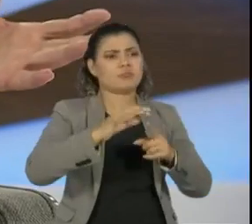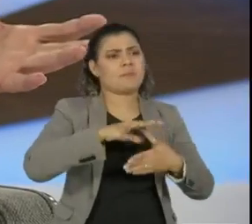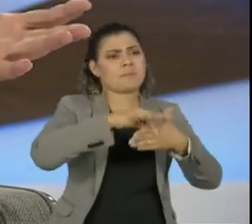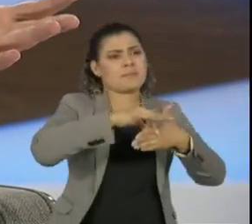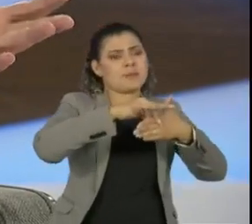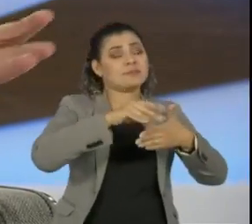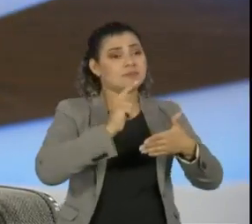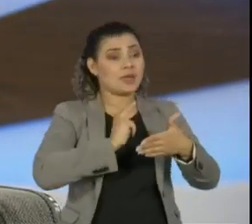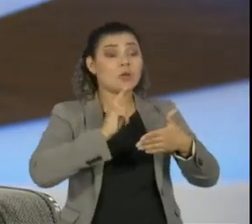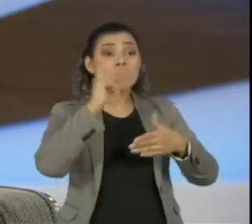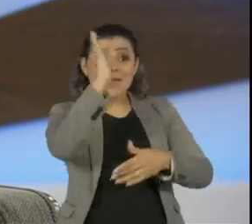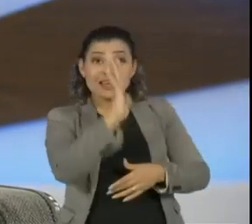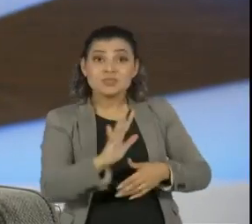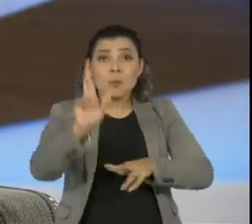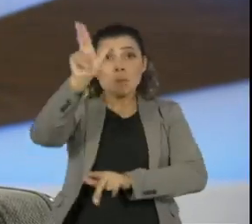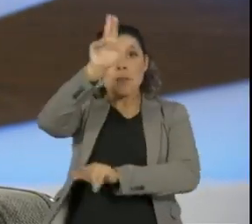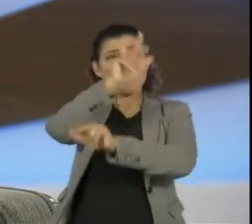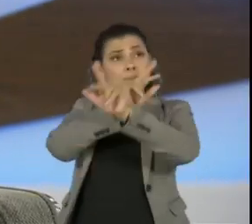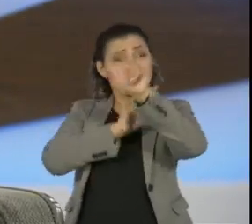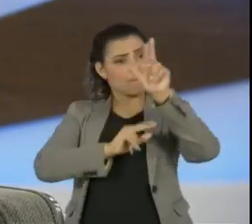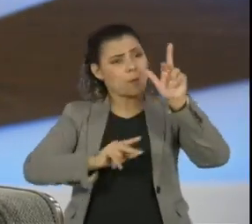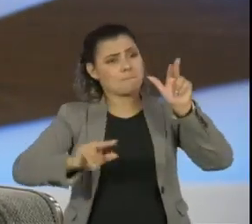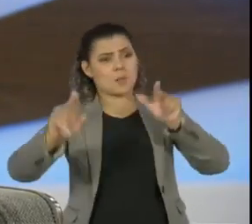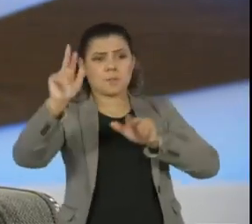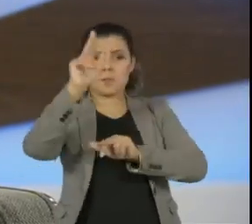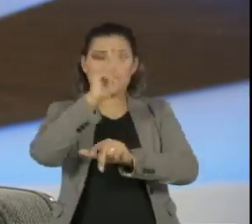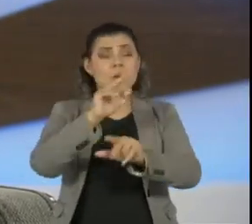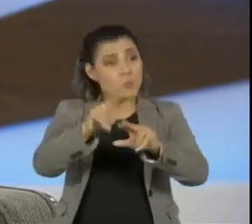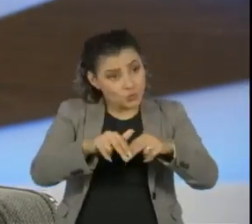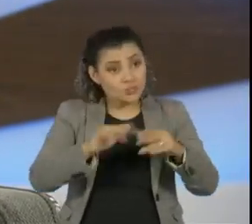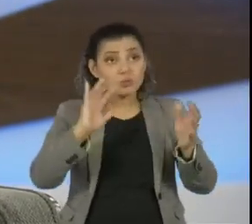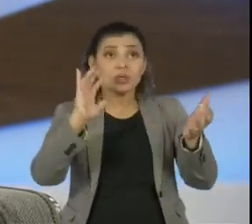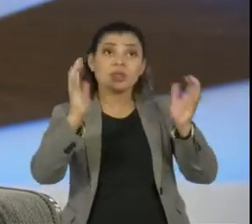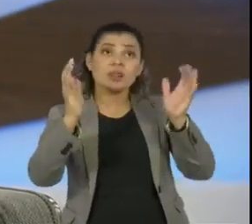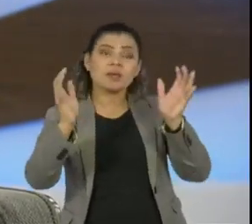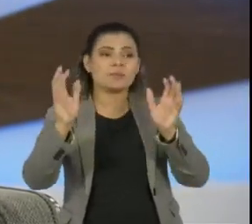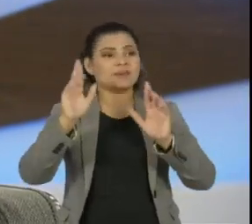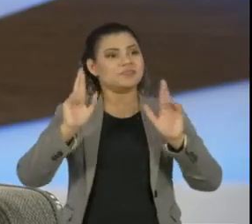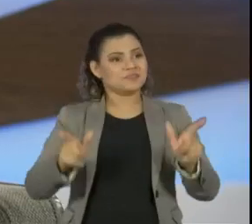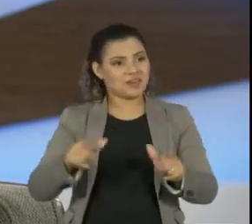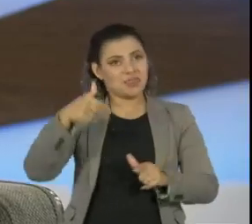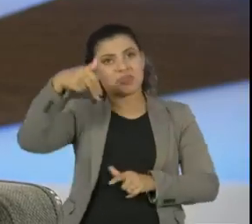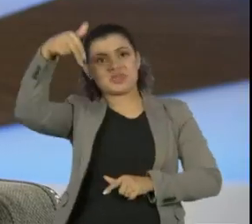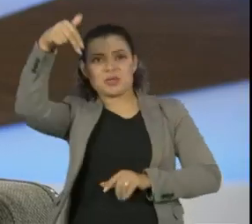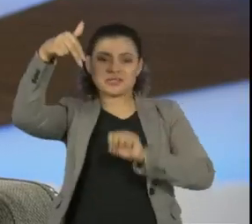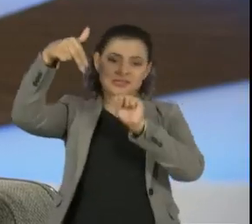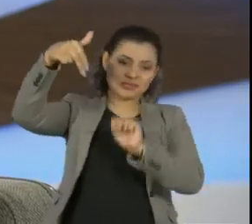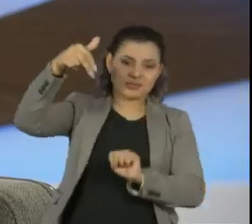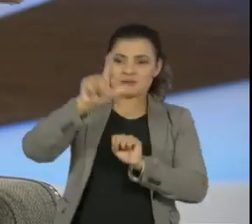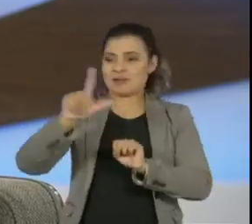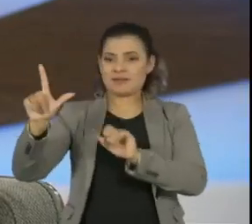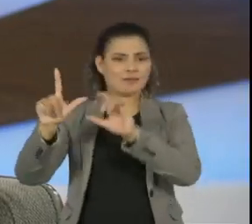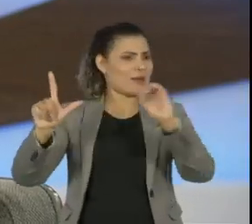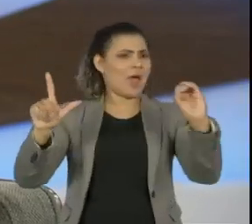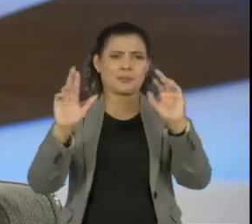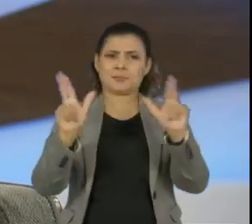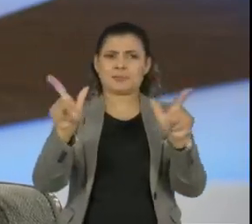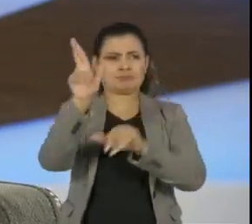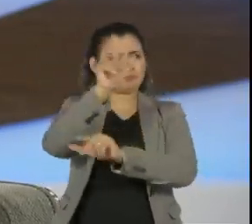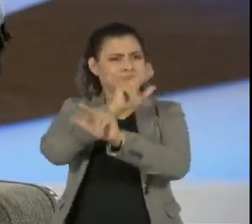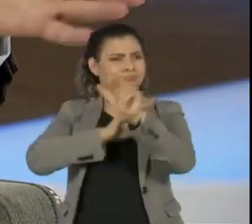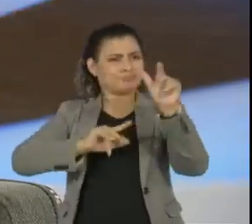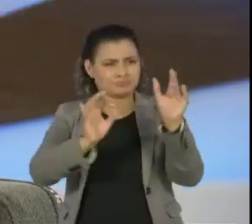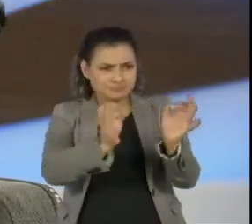megadiverso também não é claro que a mudança climática não funciona exatamente igual em